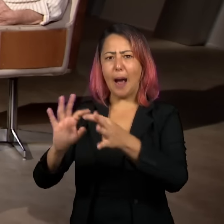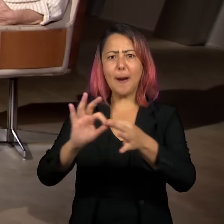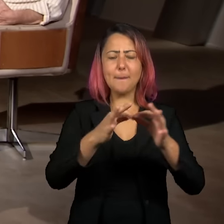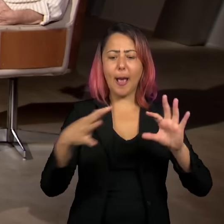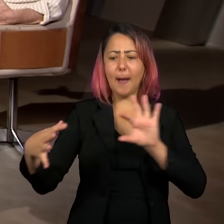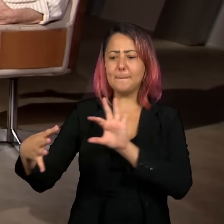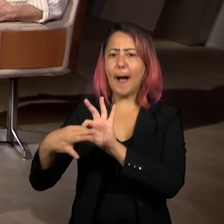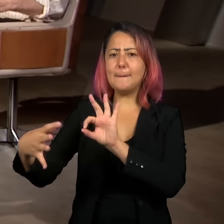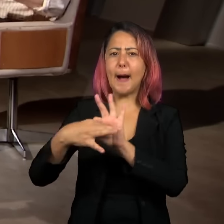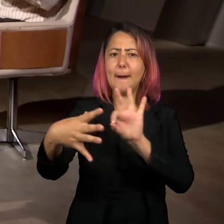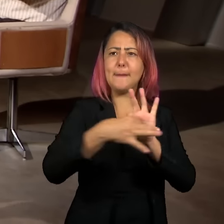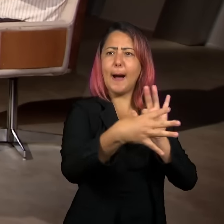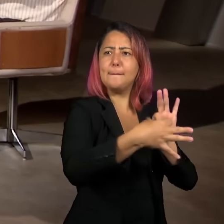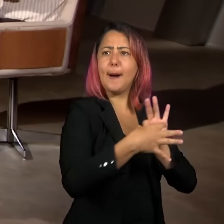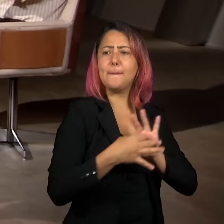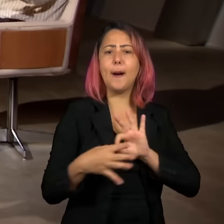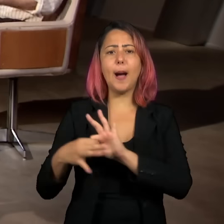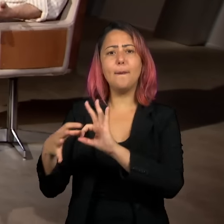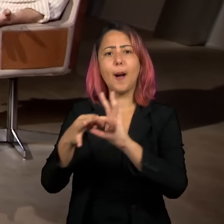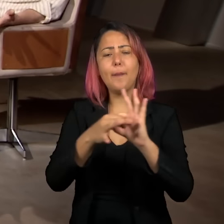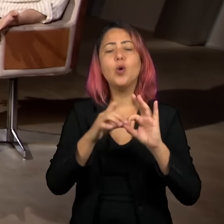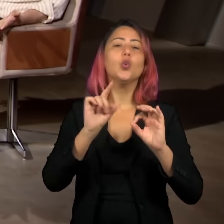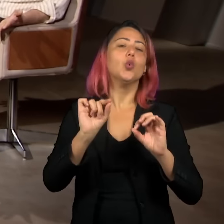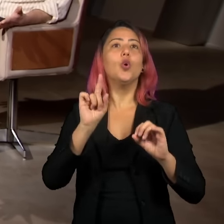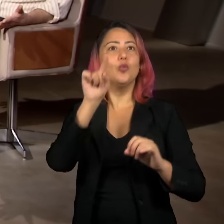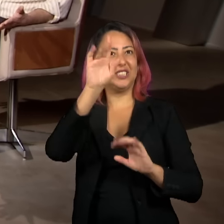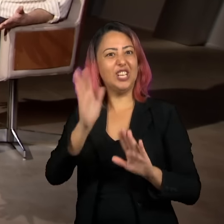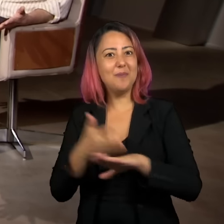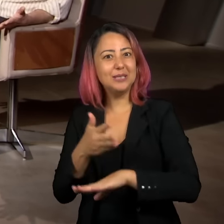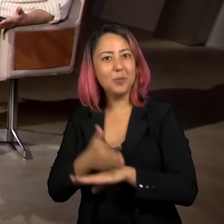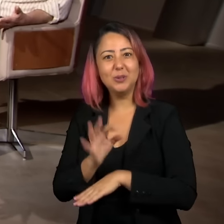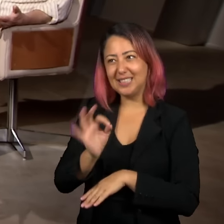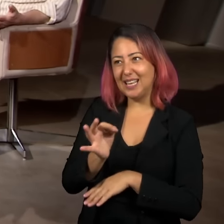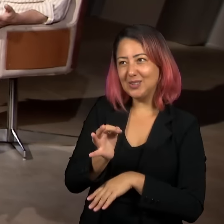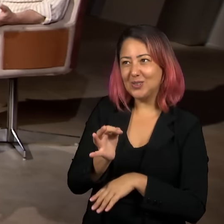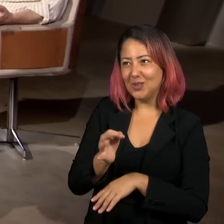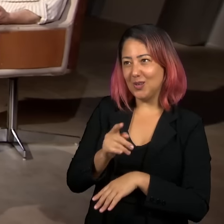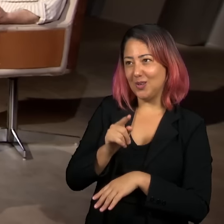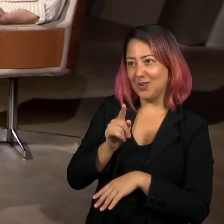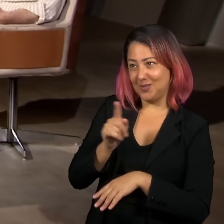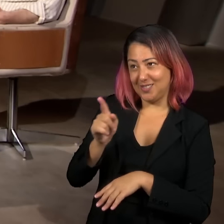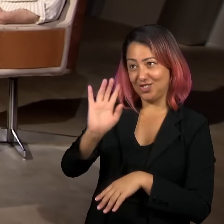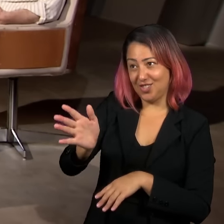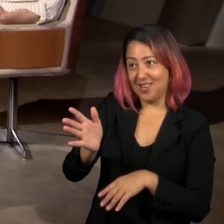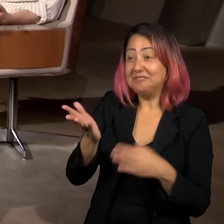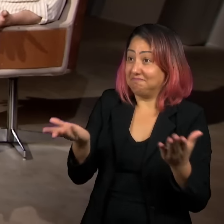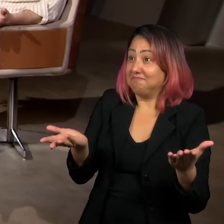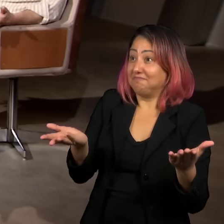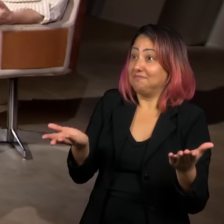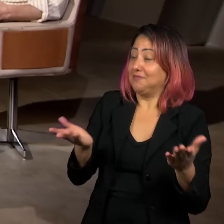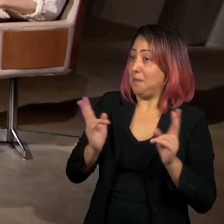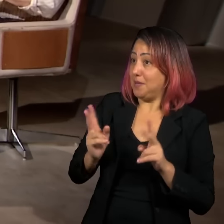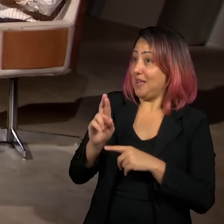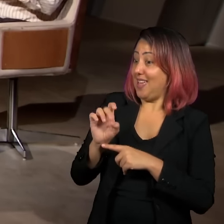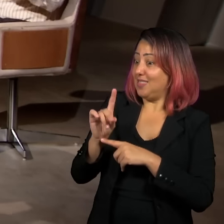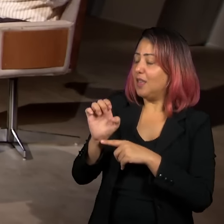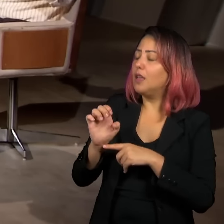trabalhando escola você mesmo né você já fez parte desse dessa dessa rede e é uma assim uma